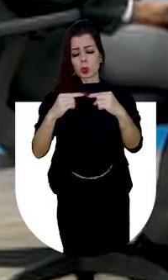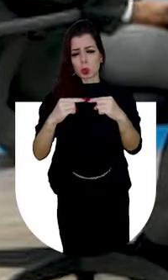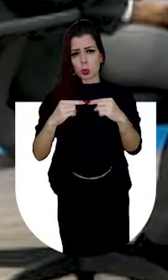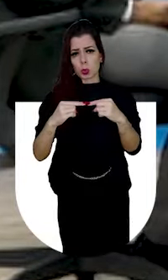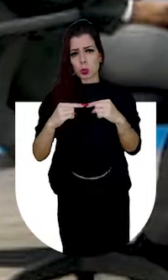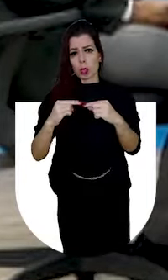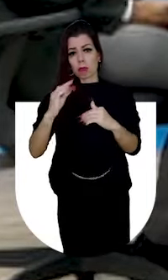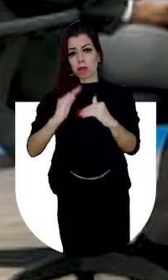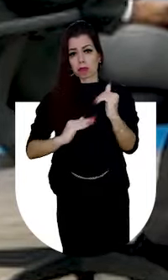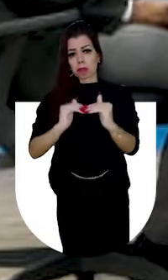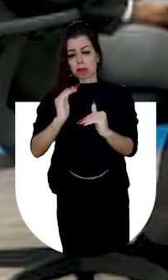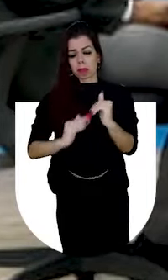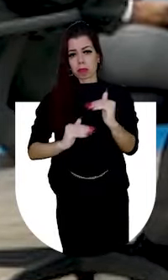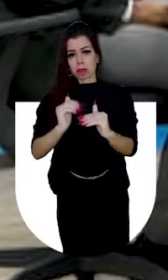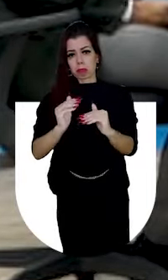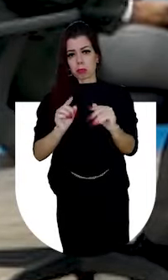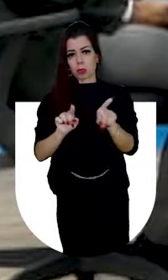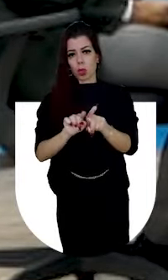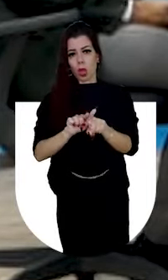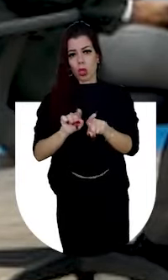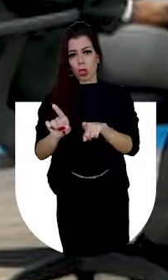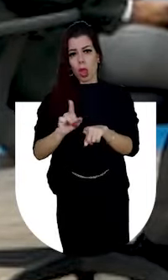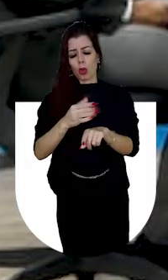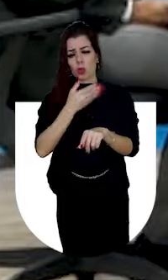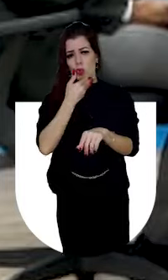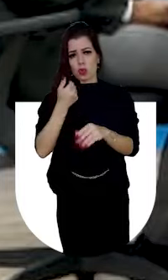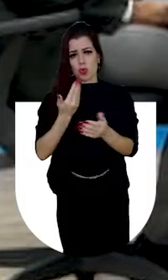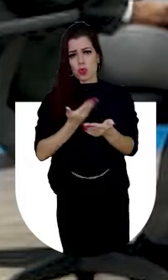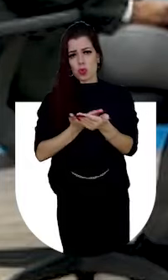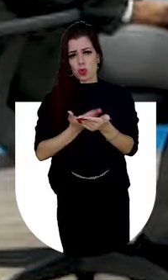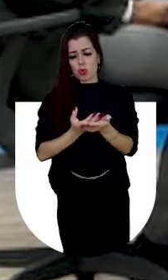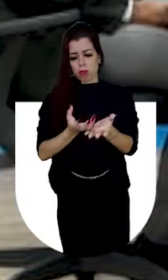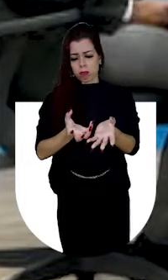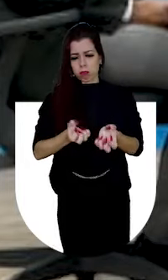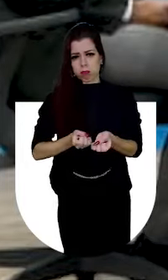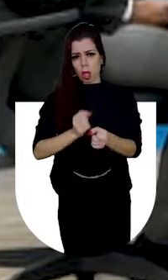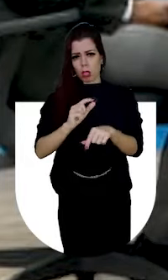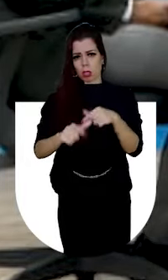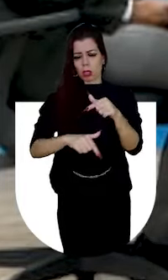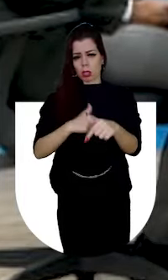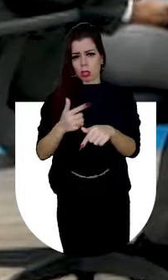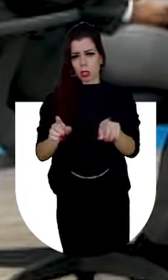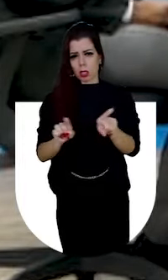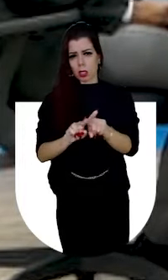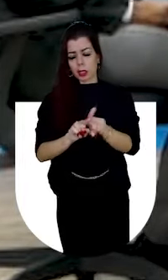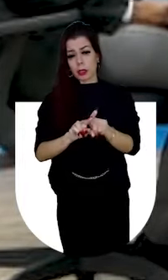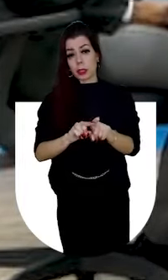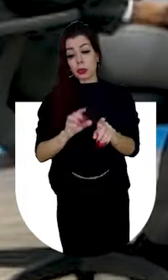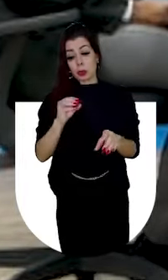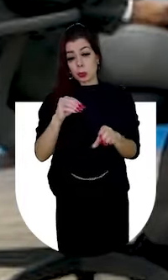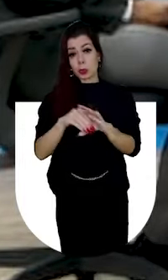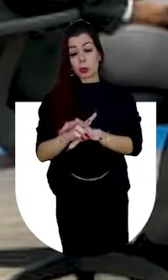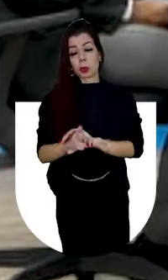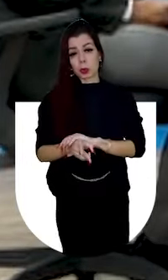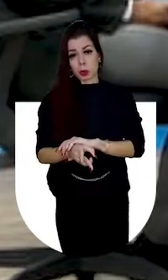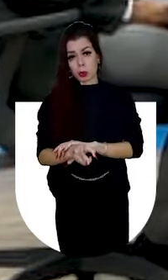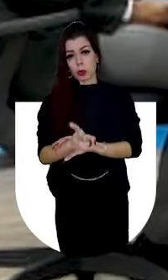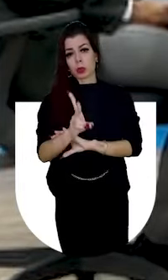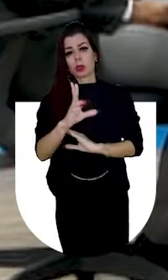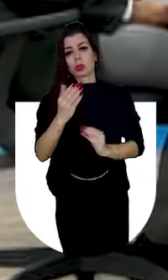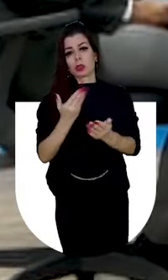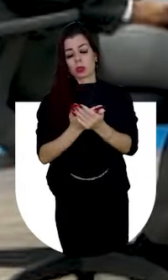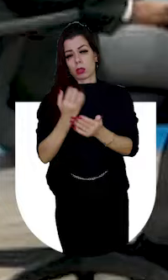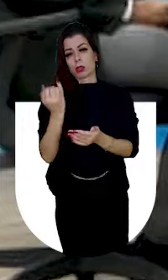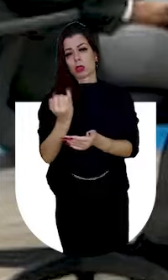ele permaneça com a ideia que o estudo é importante, ele continue no seu caminhar acadêmico aí para a graduação, para a pós-graduação, né? Para estar sempre